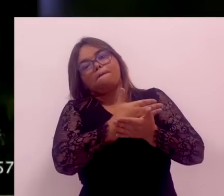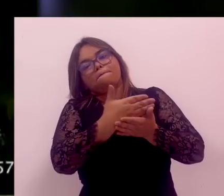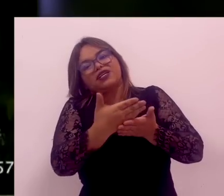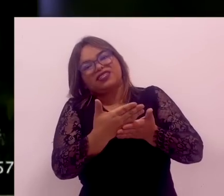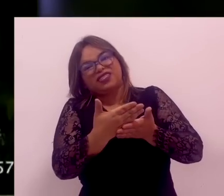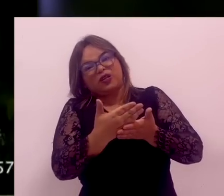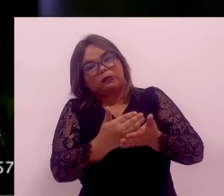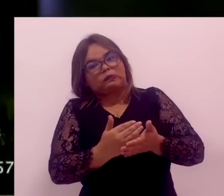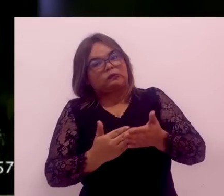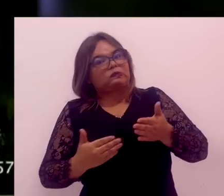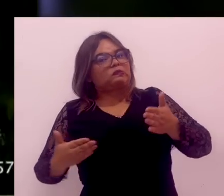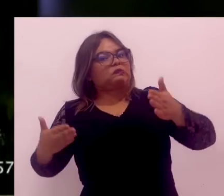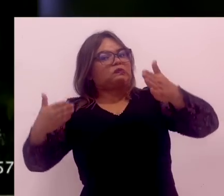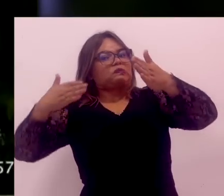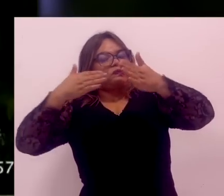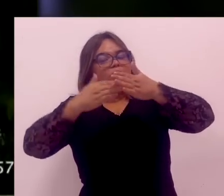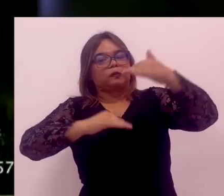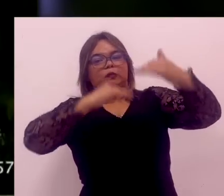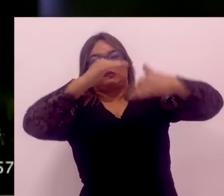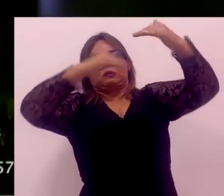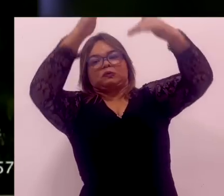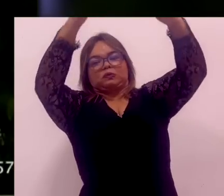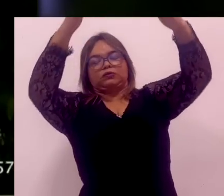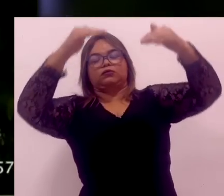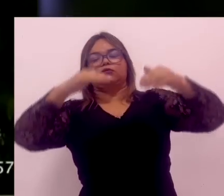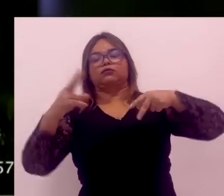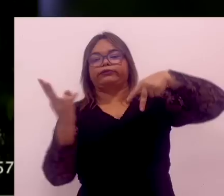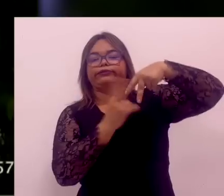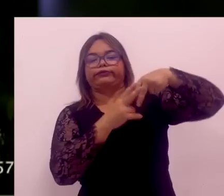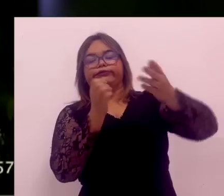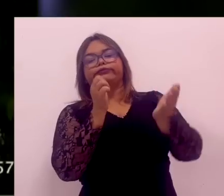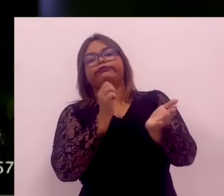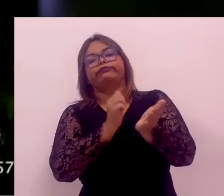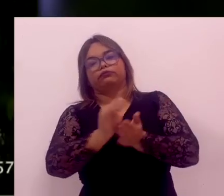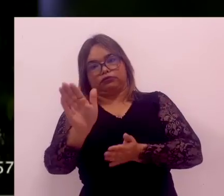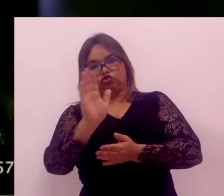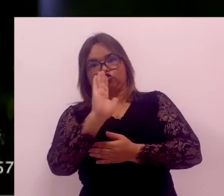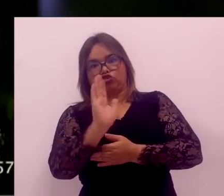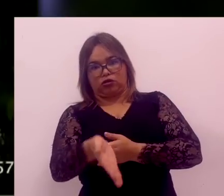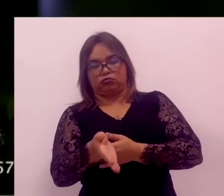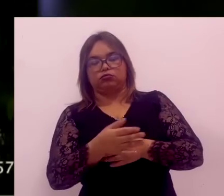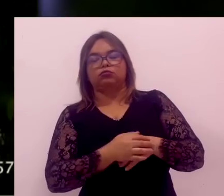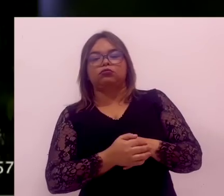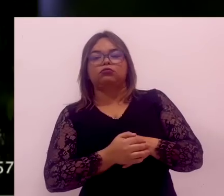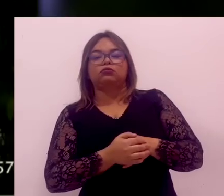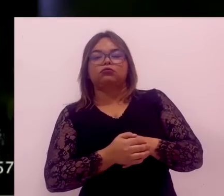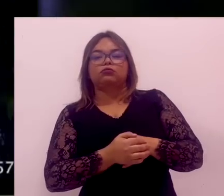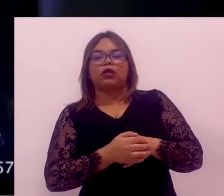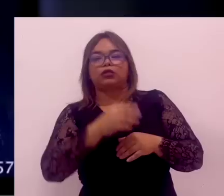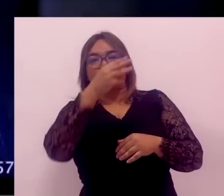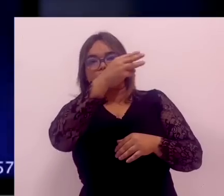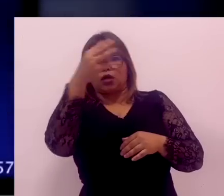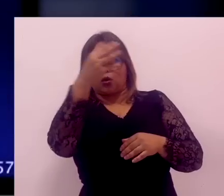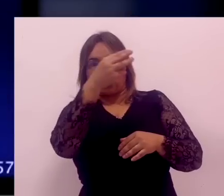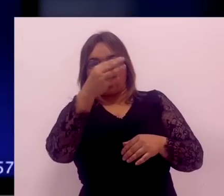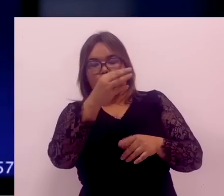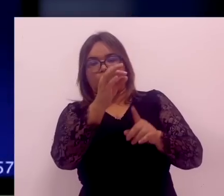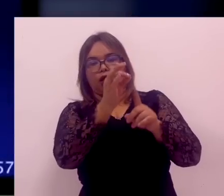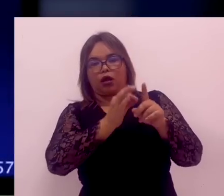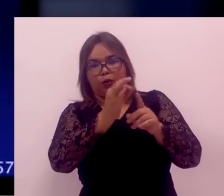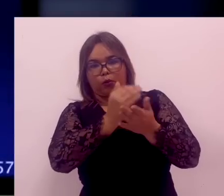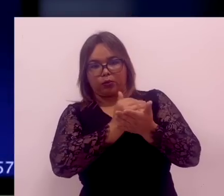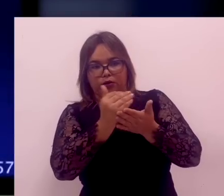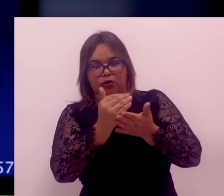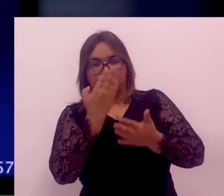ele saiu da maçonaria. Na cerimônia do 33º grau de iniciação, o juramento é selado, bebendo vinho